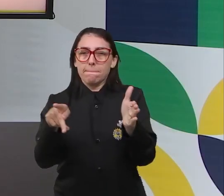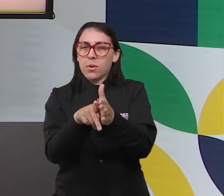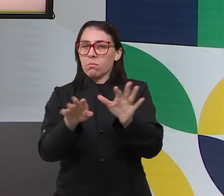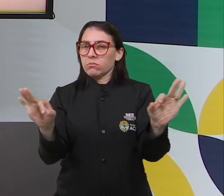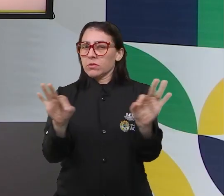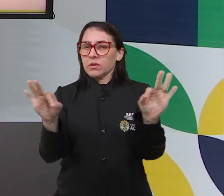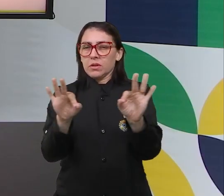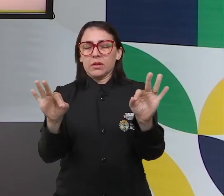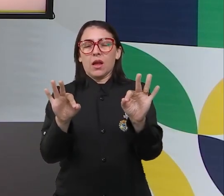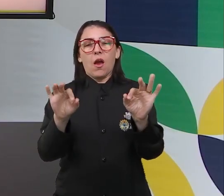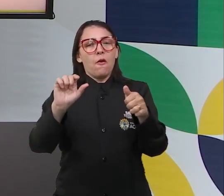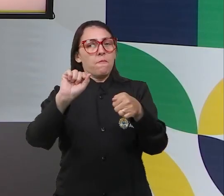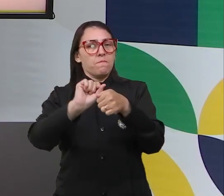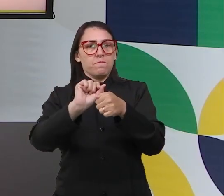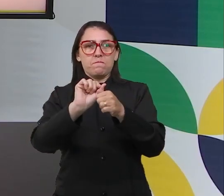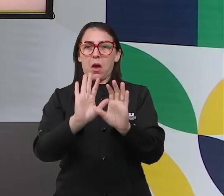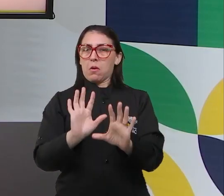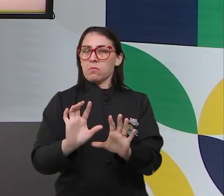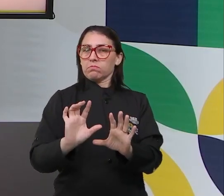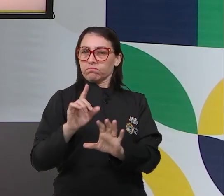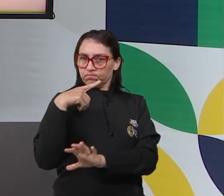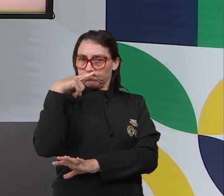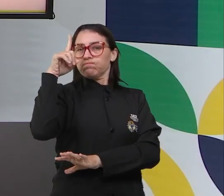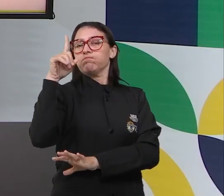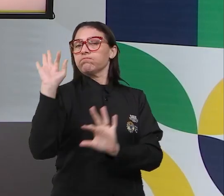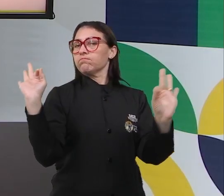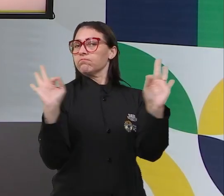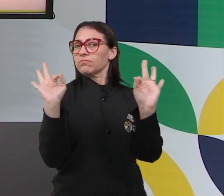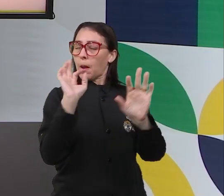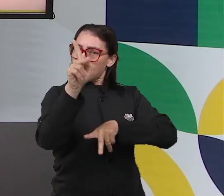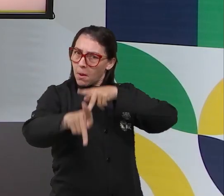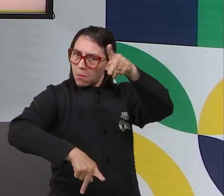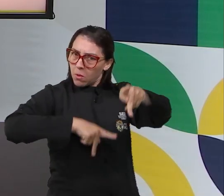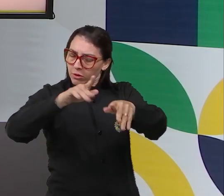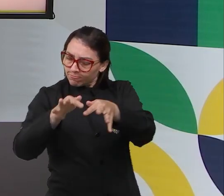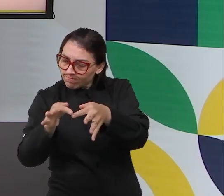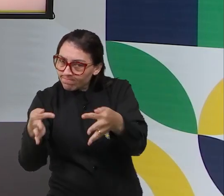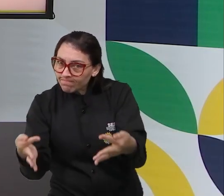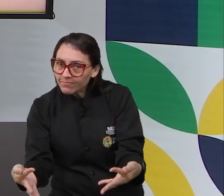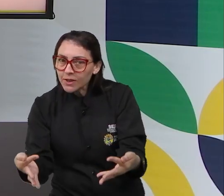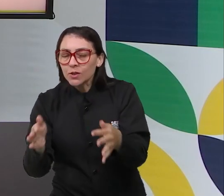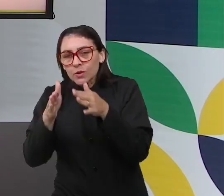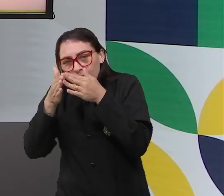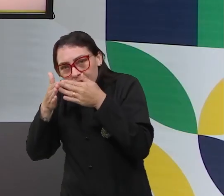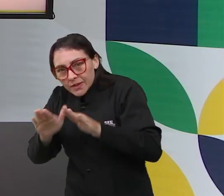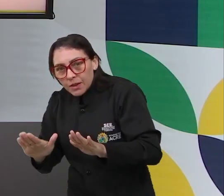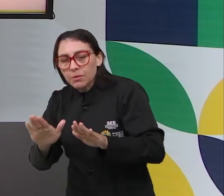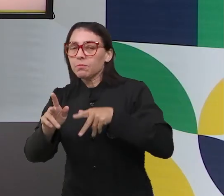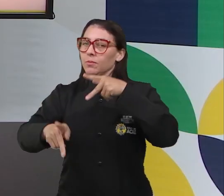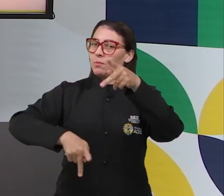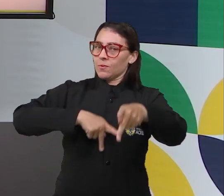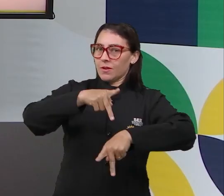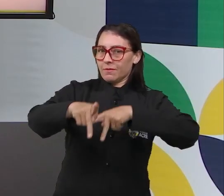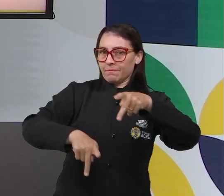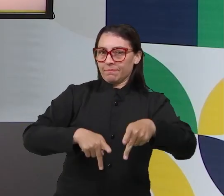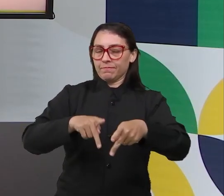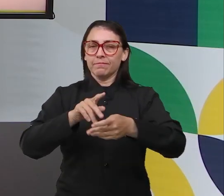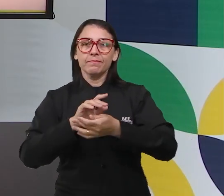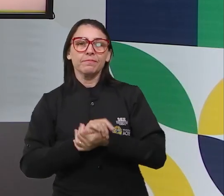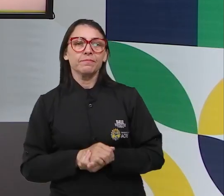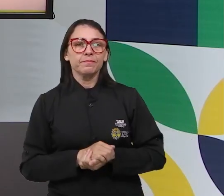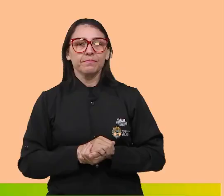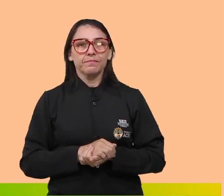é um teatro feito para uma elite, é um teatro para a população, um teatro popular.